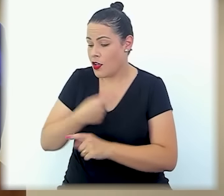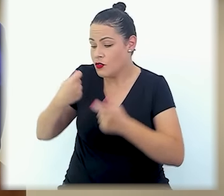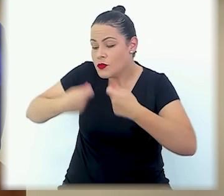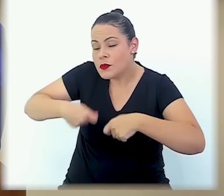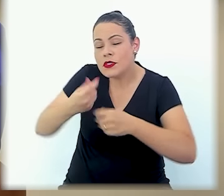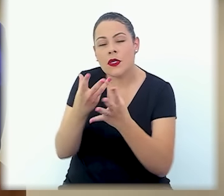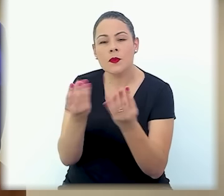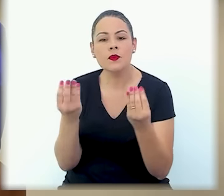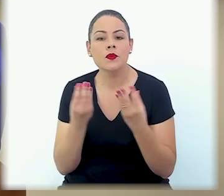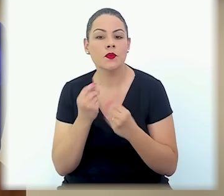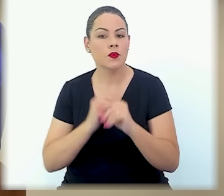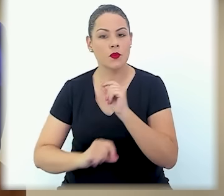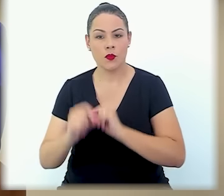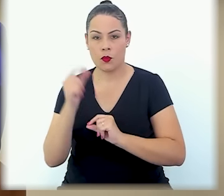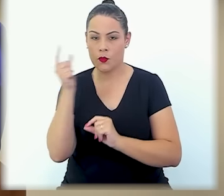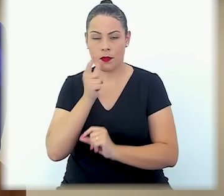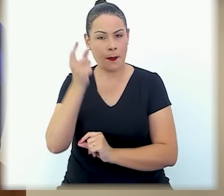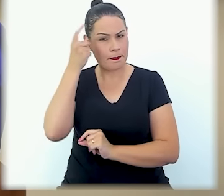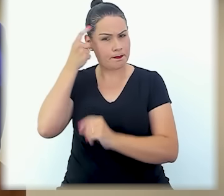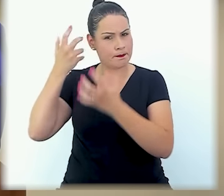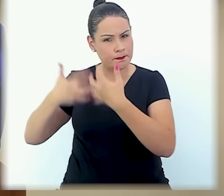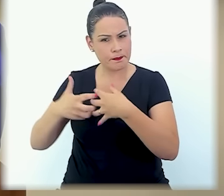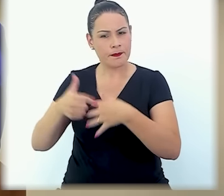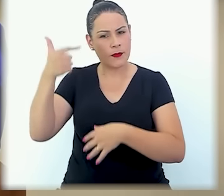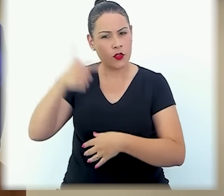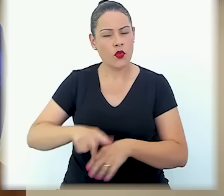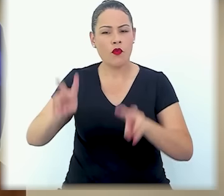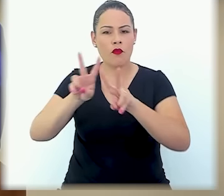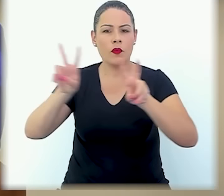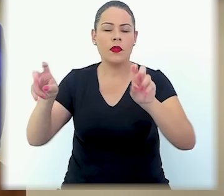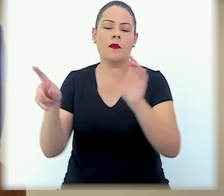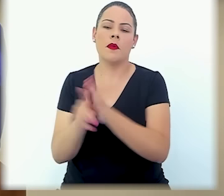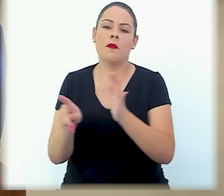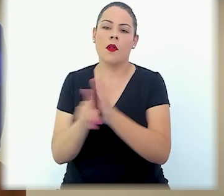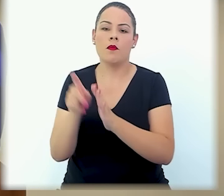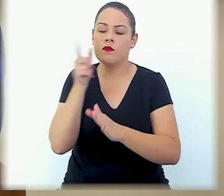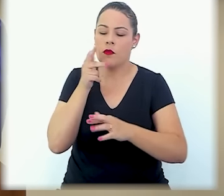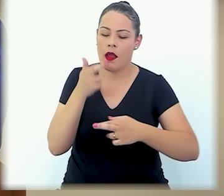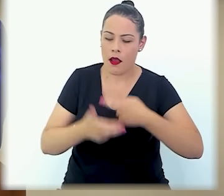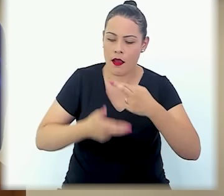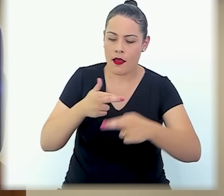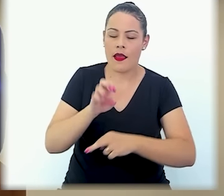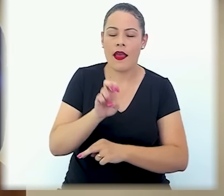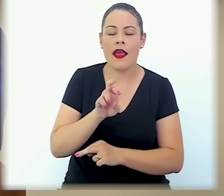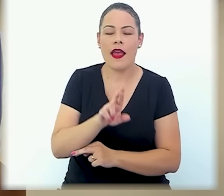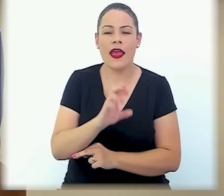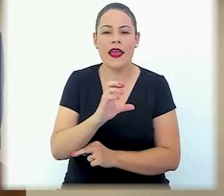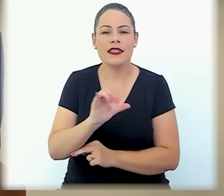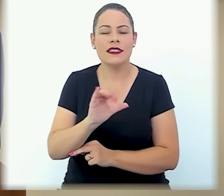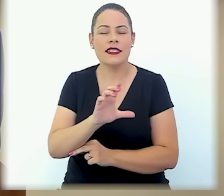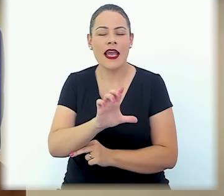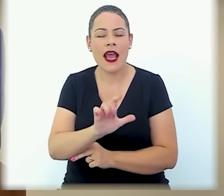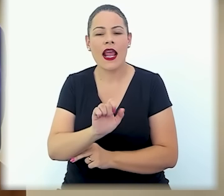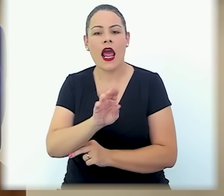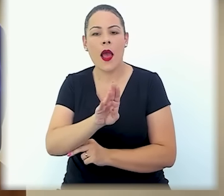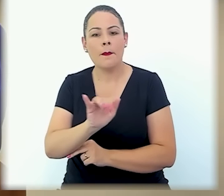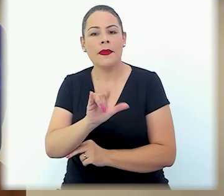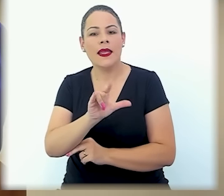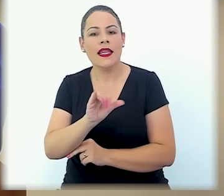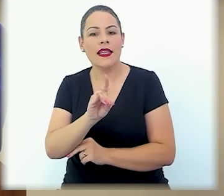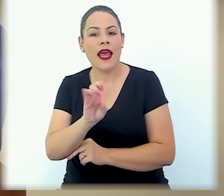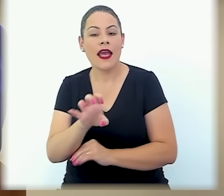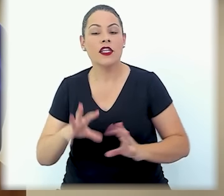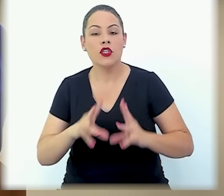muito ser repensado mesmo essa questão da reciclabilidade das embalagens, né? Nós